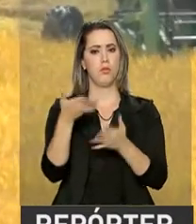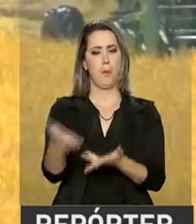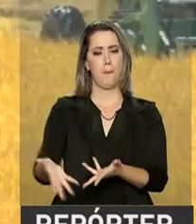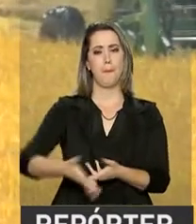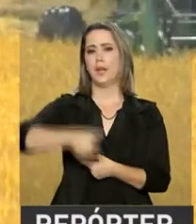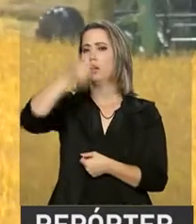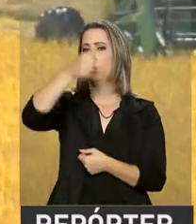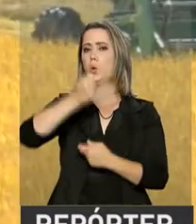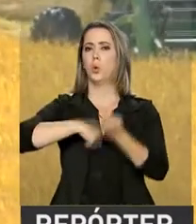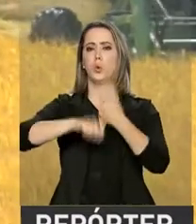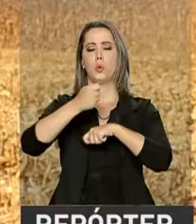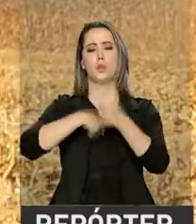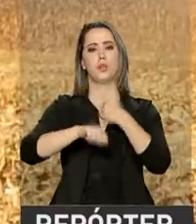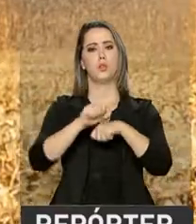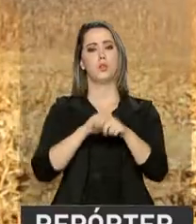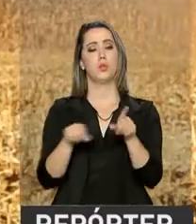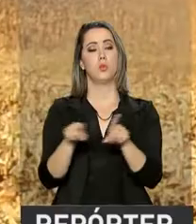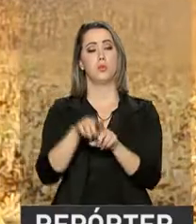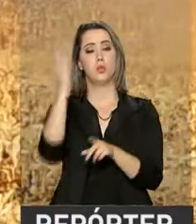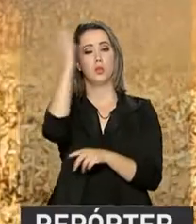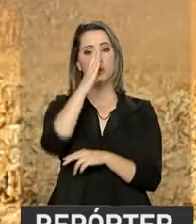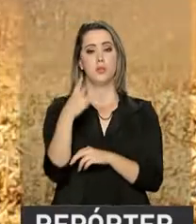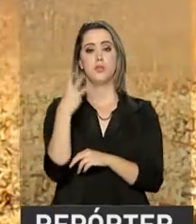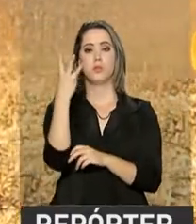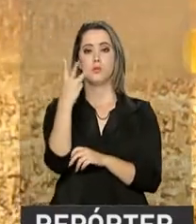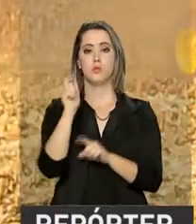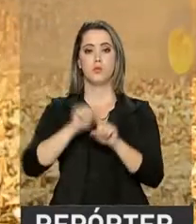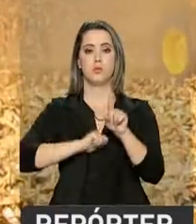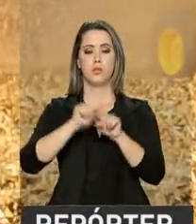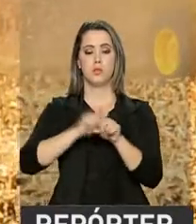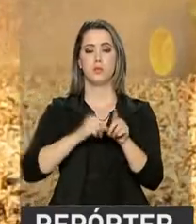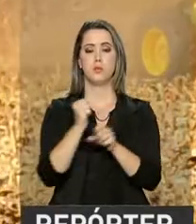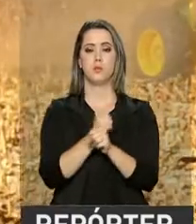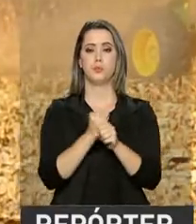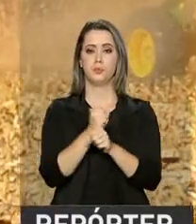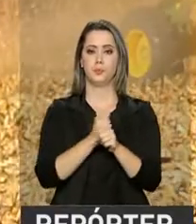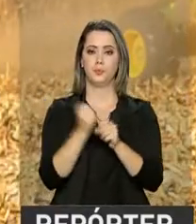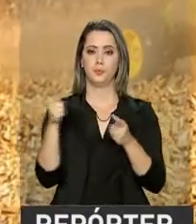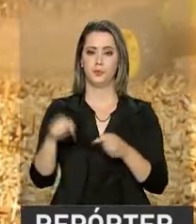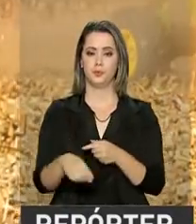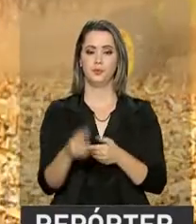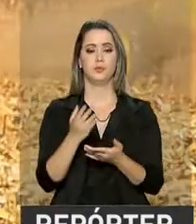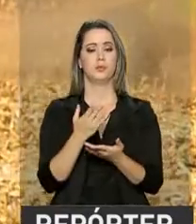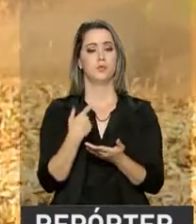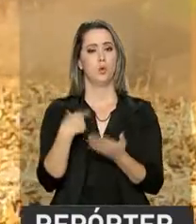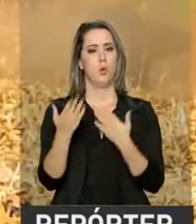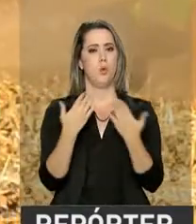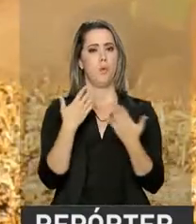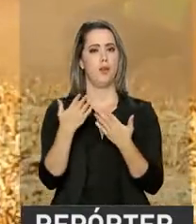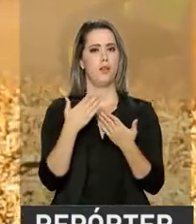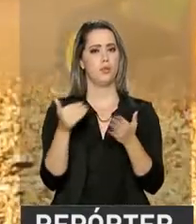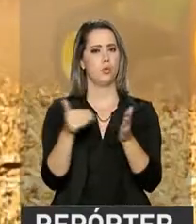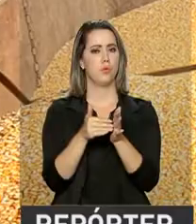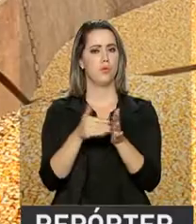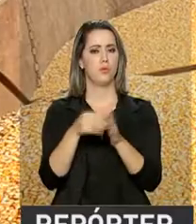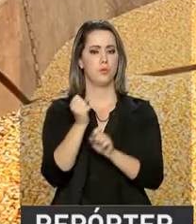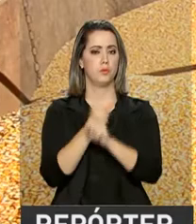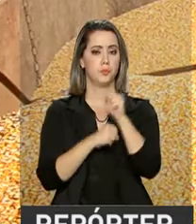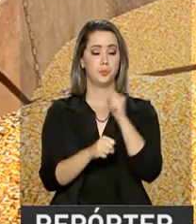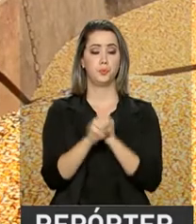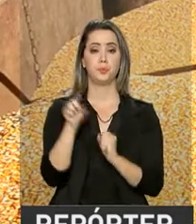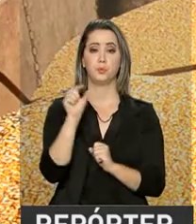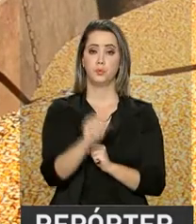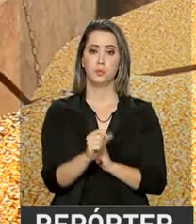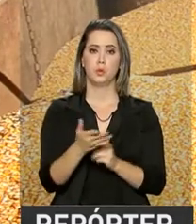recuperação da economia brasileira nos três primeiros meses deste ano em relação ao último trimestre do ano passado o